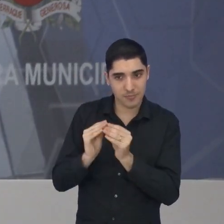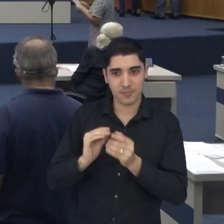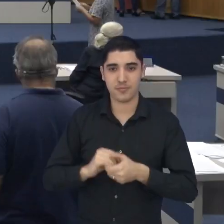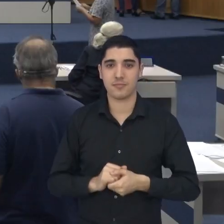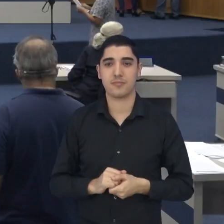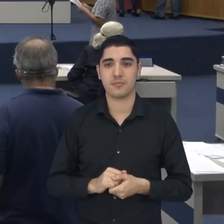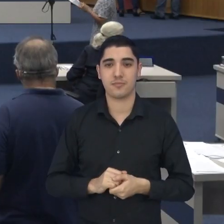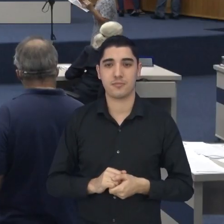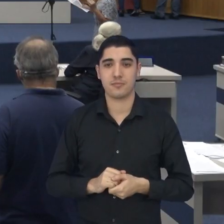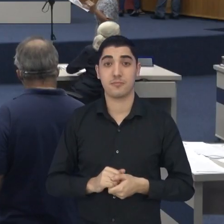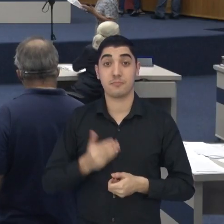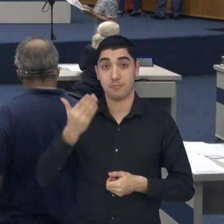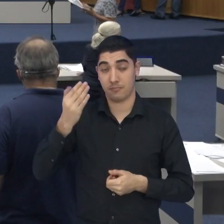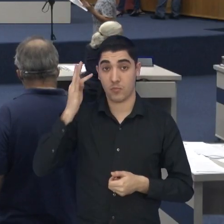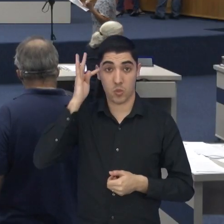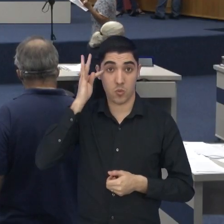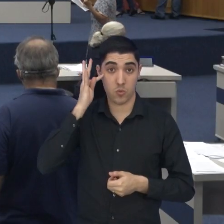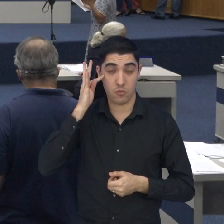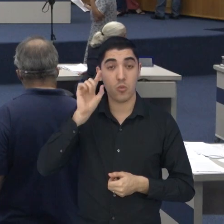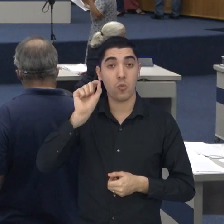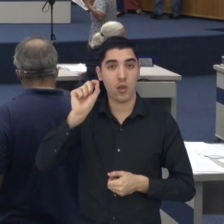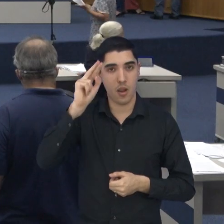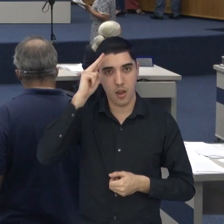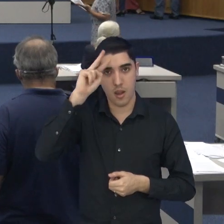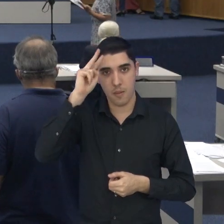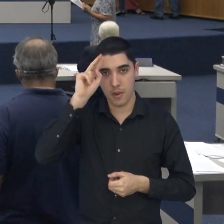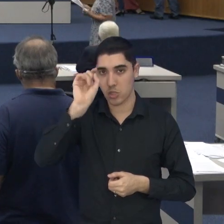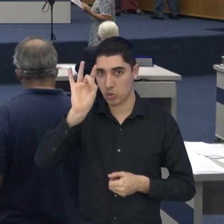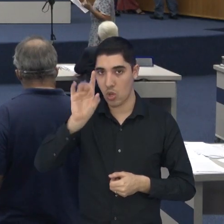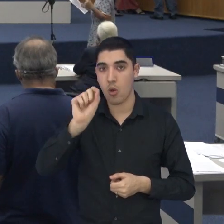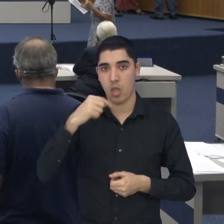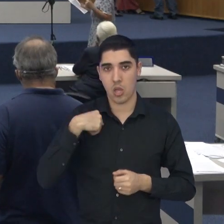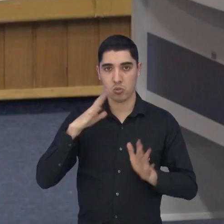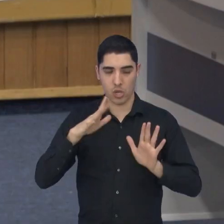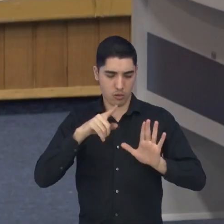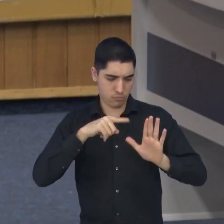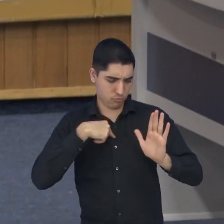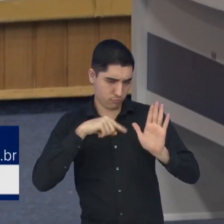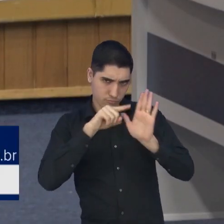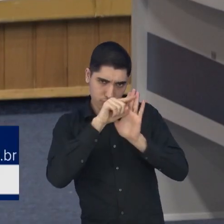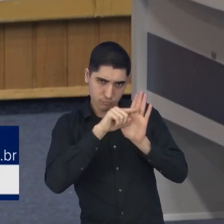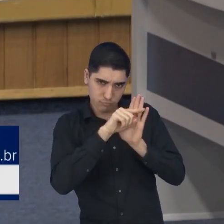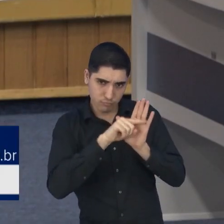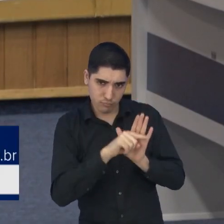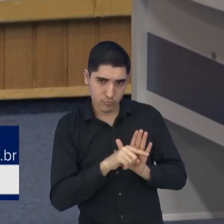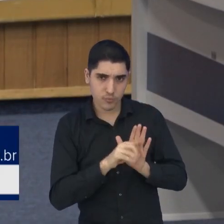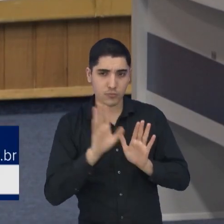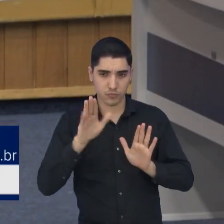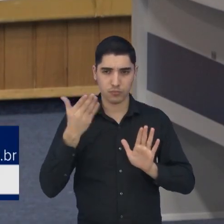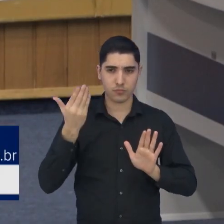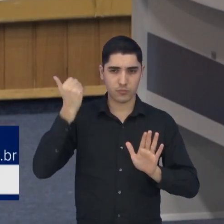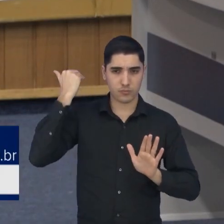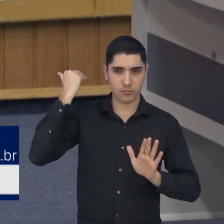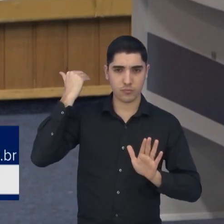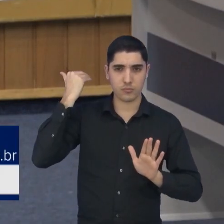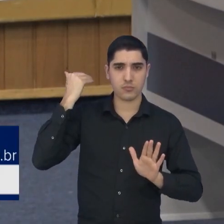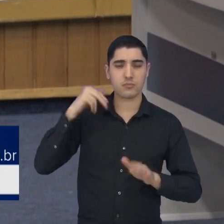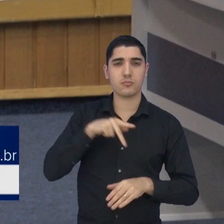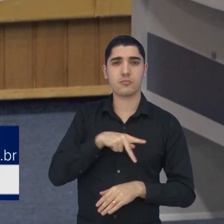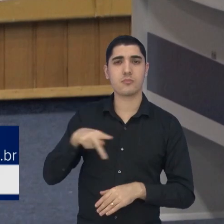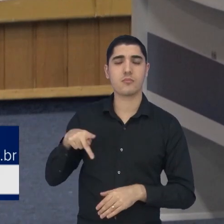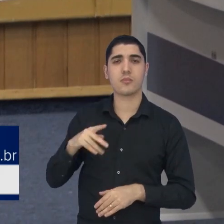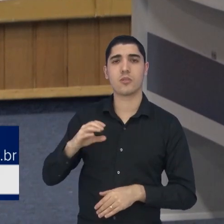Vereador Thomas, para lembrar, eu fiz aqui um levantamento. Na época da presidente